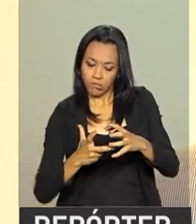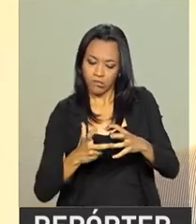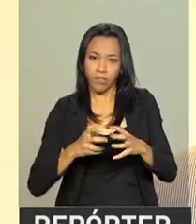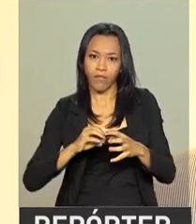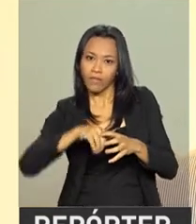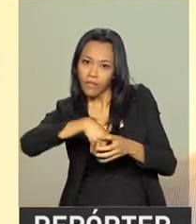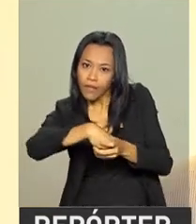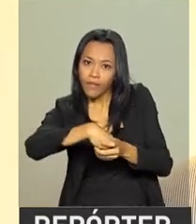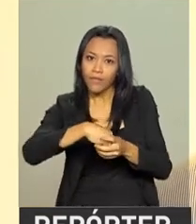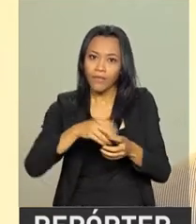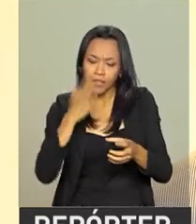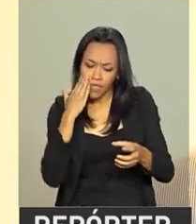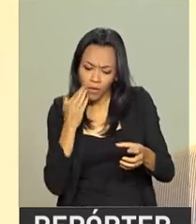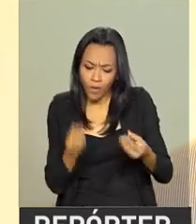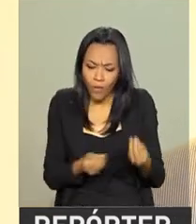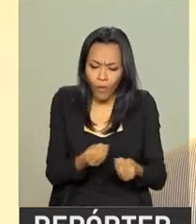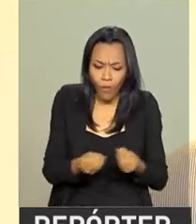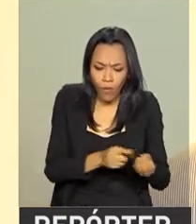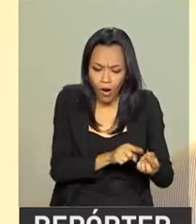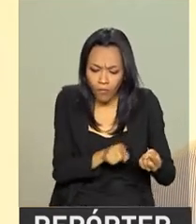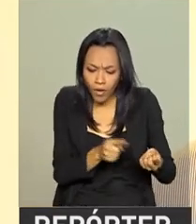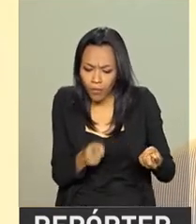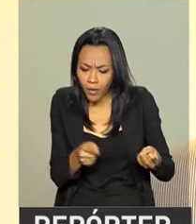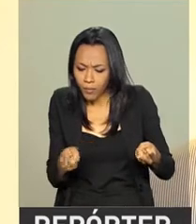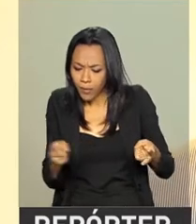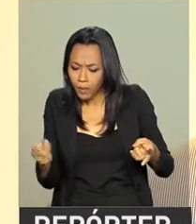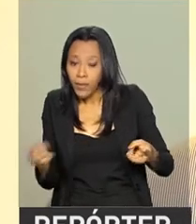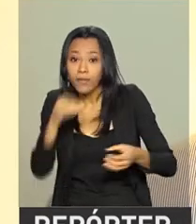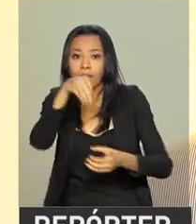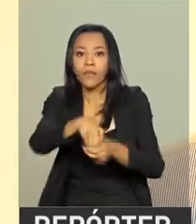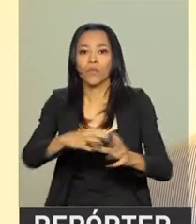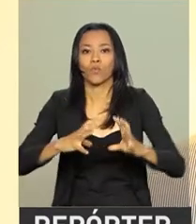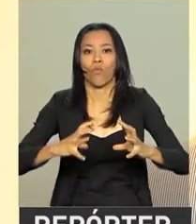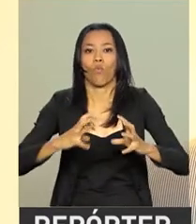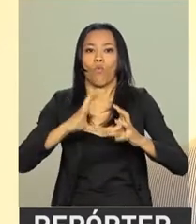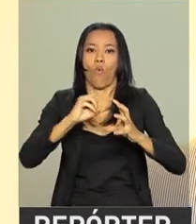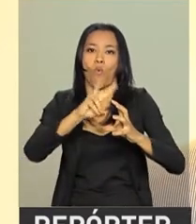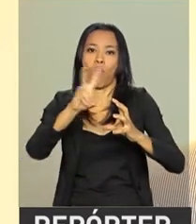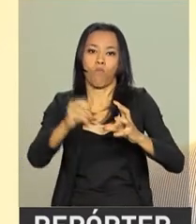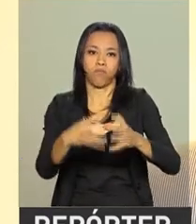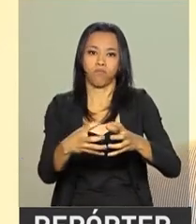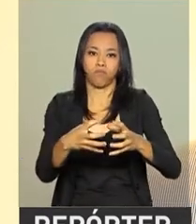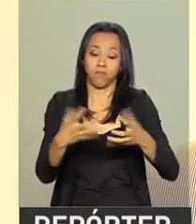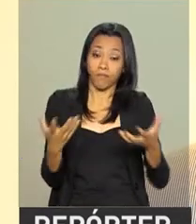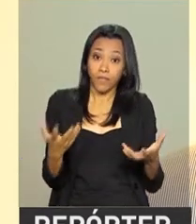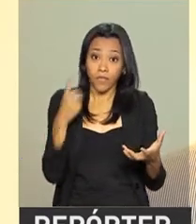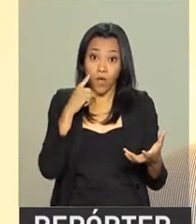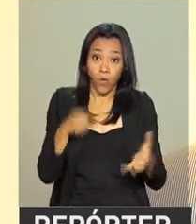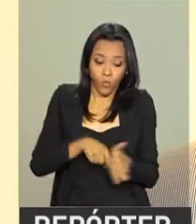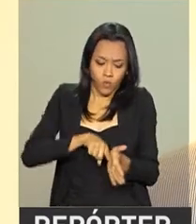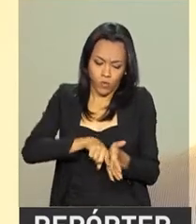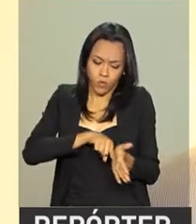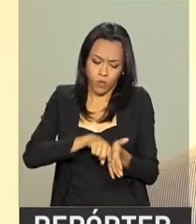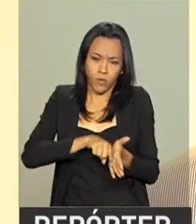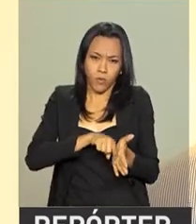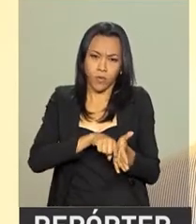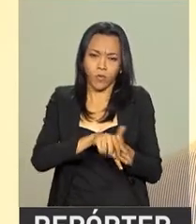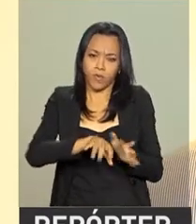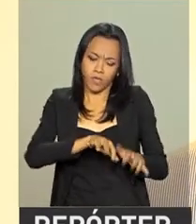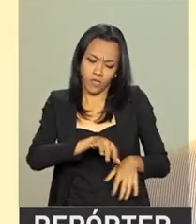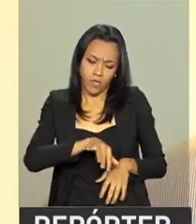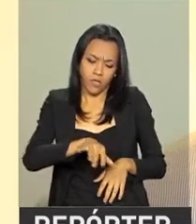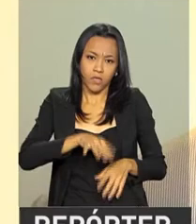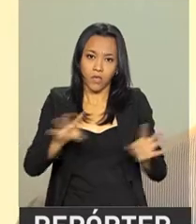observar as relações dos diferentes só se lembram ainda dentro do ovo então nós utilizamos a tomografia computadorizada e nós descobrimos